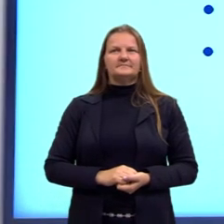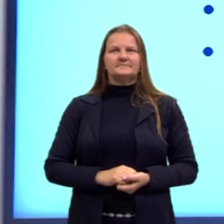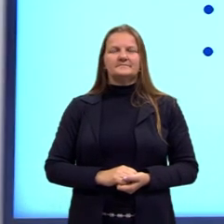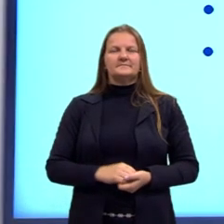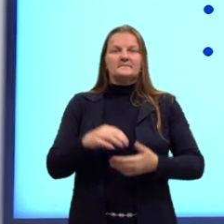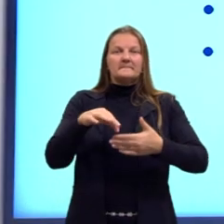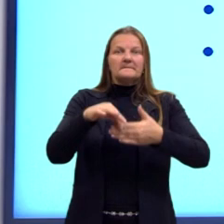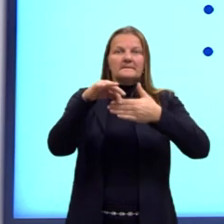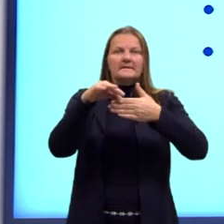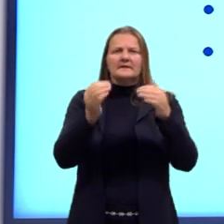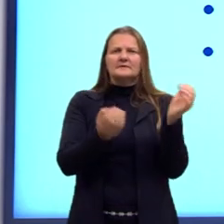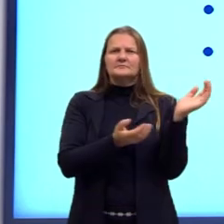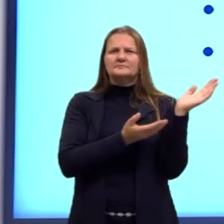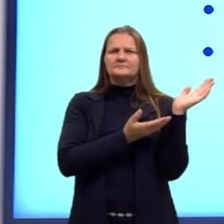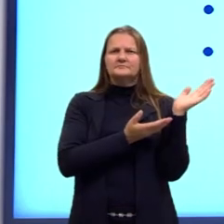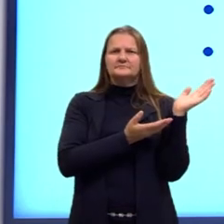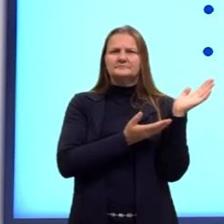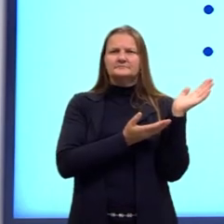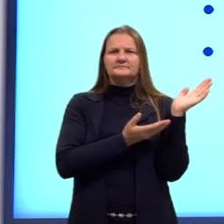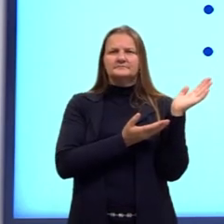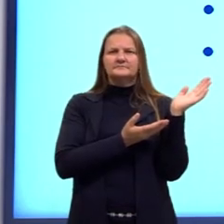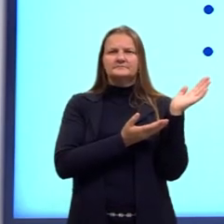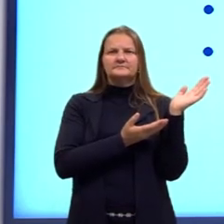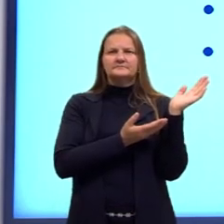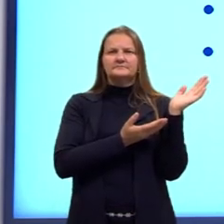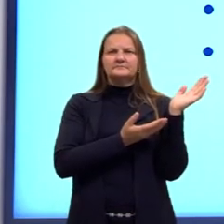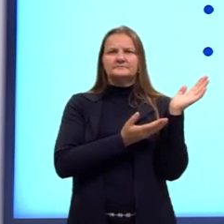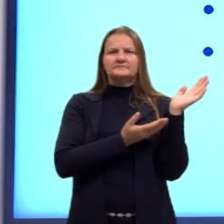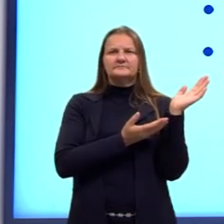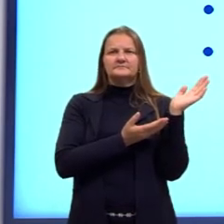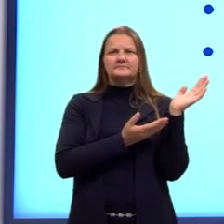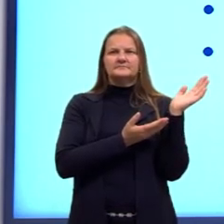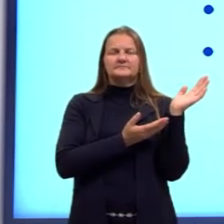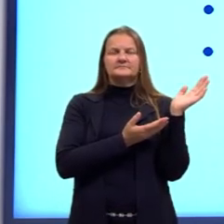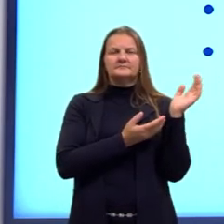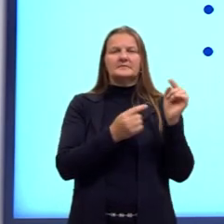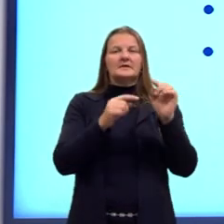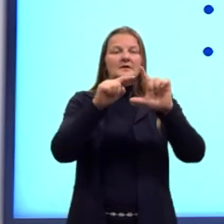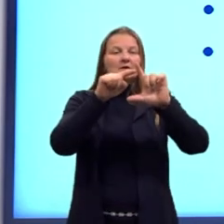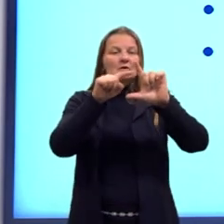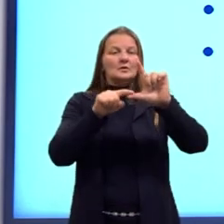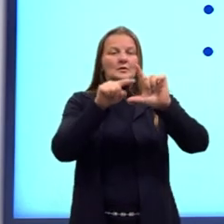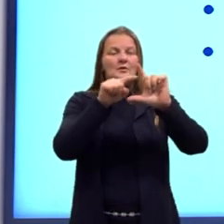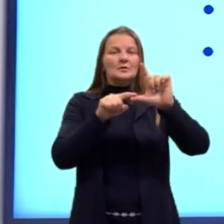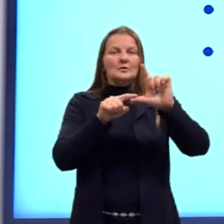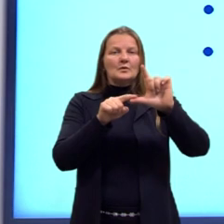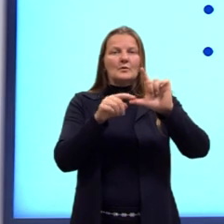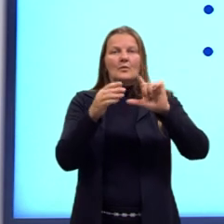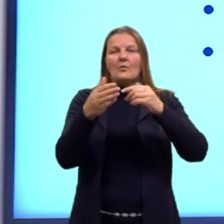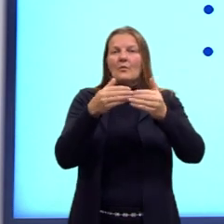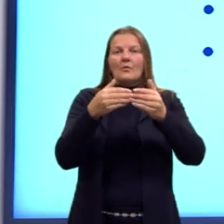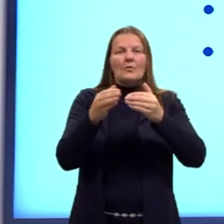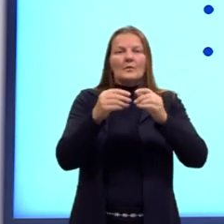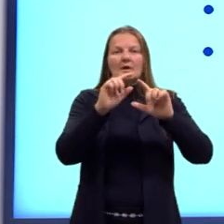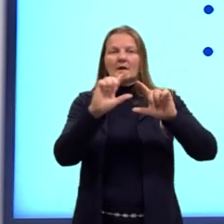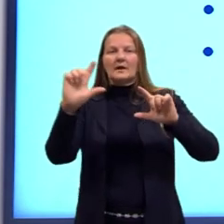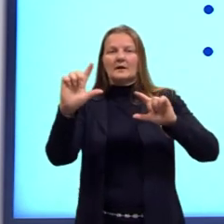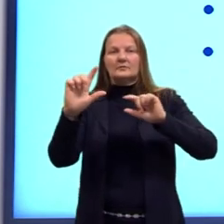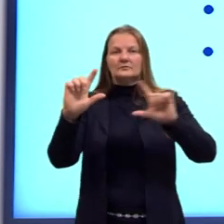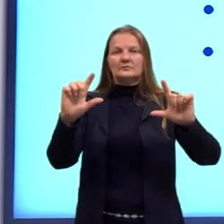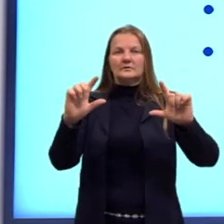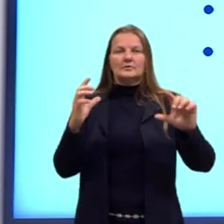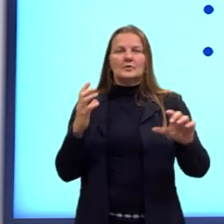está com ainda a condição de existência em triângulos a medida de qualquer um dos lados é menor